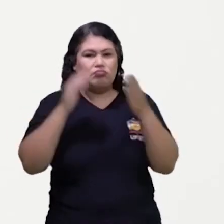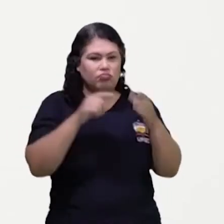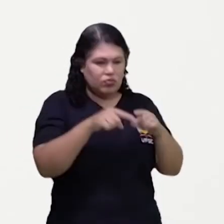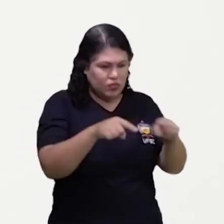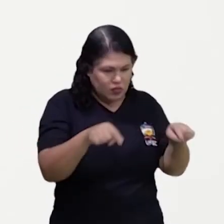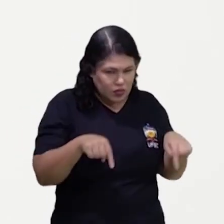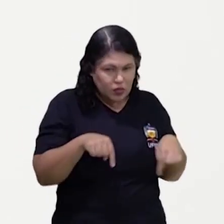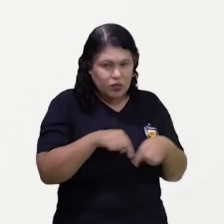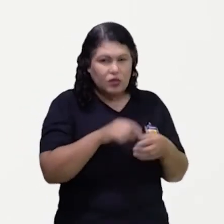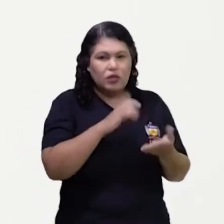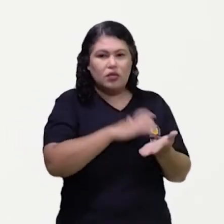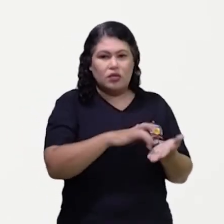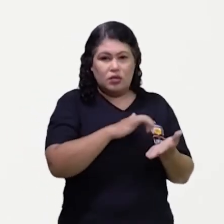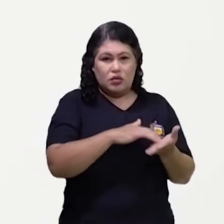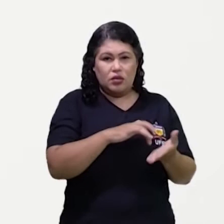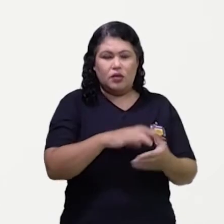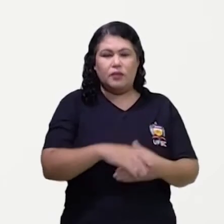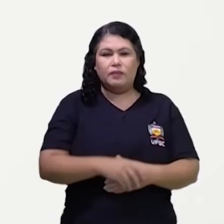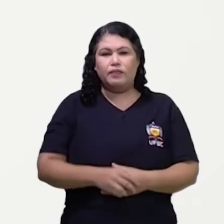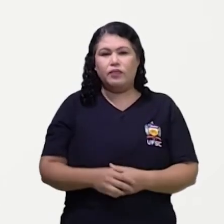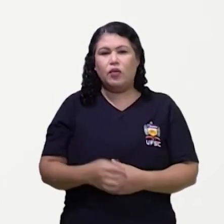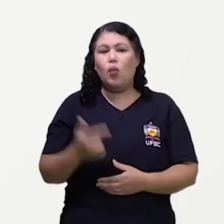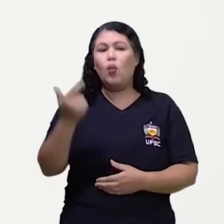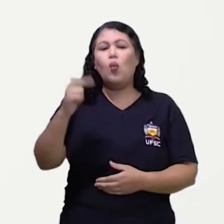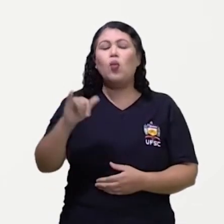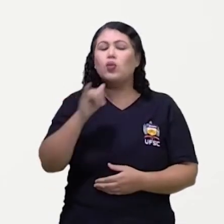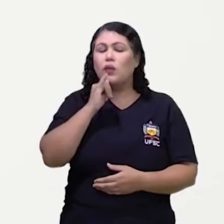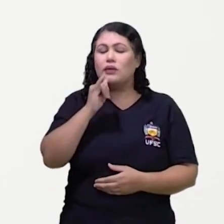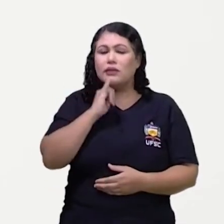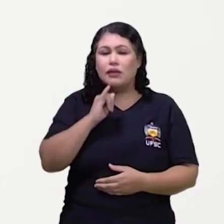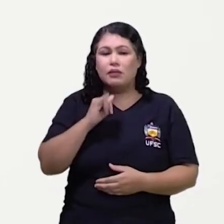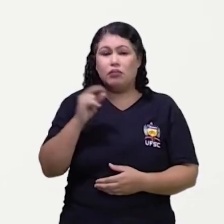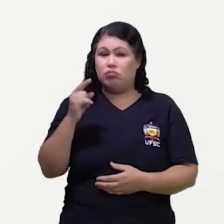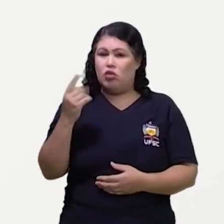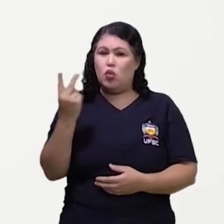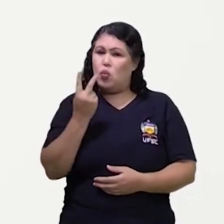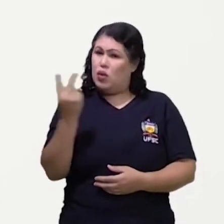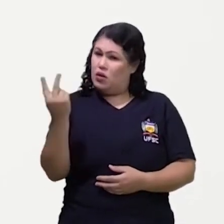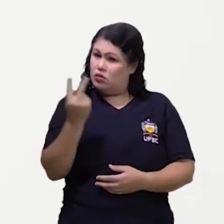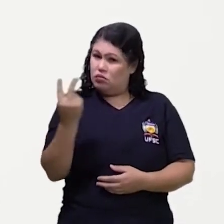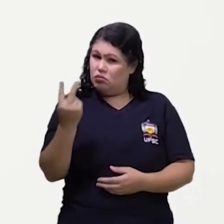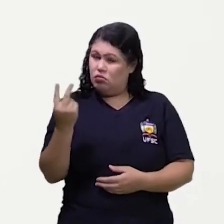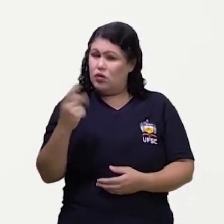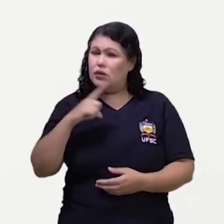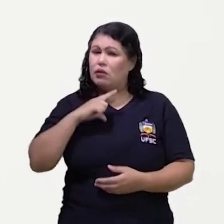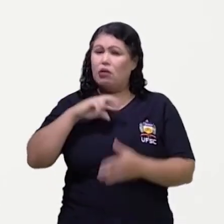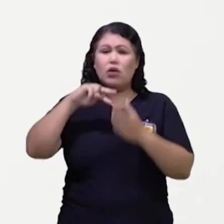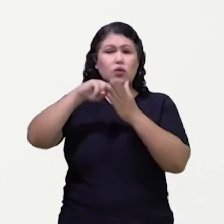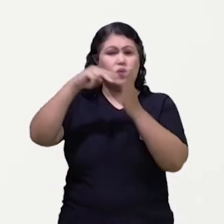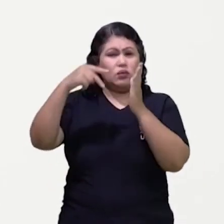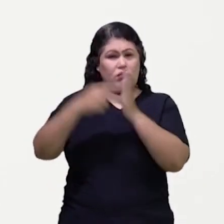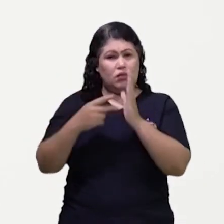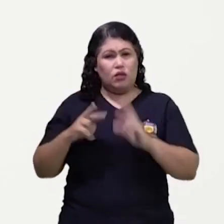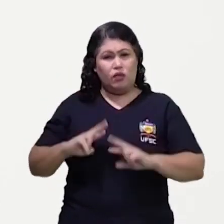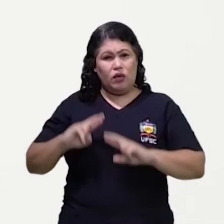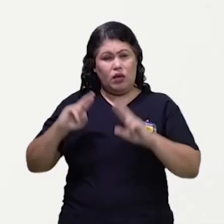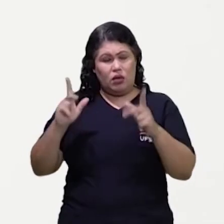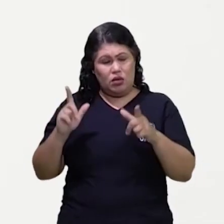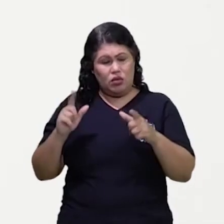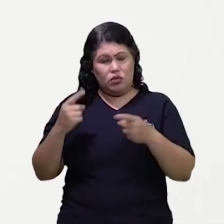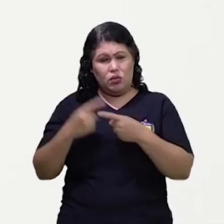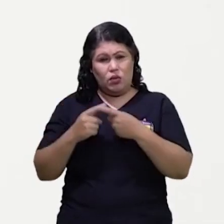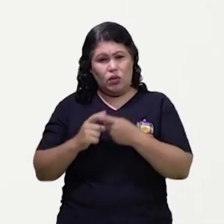secretaria. Vamos passar para outra. Tem o mesmo significado? Não. Uma trata-se de uma pessoa que trabalha num